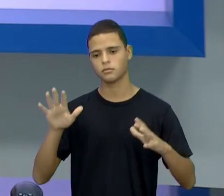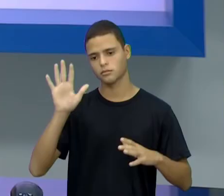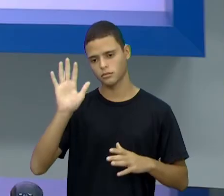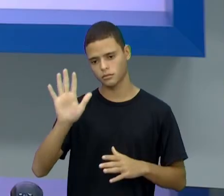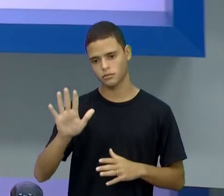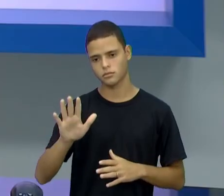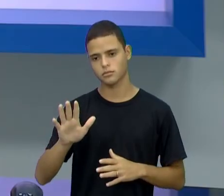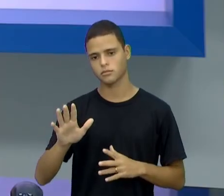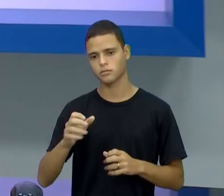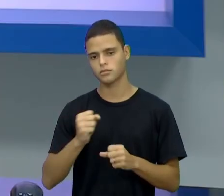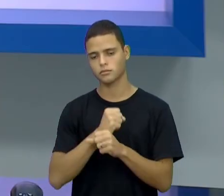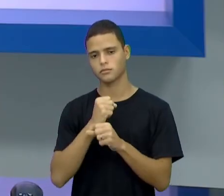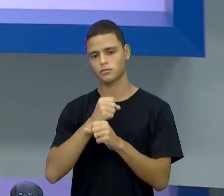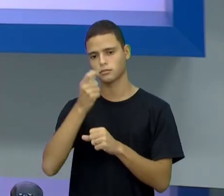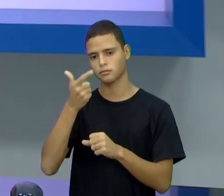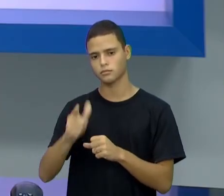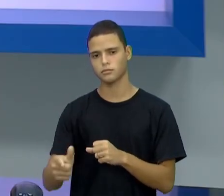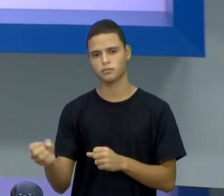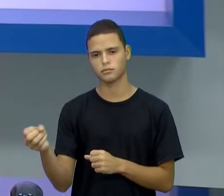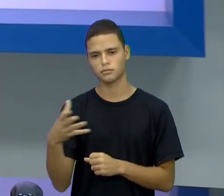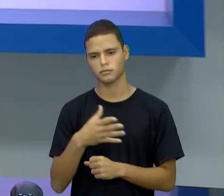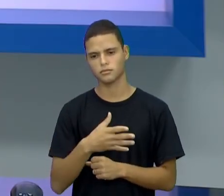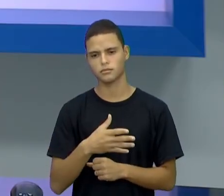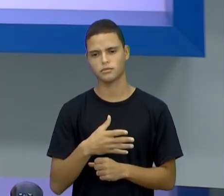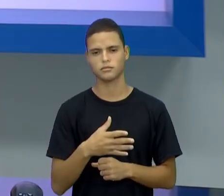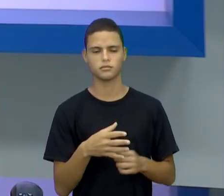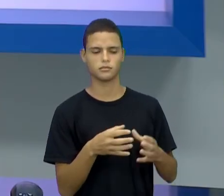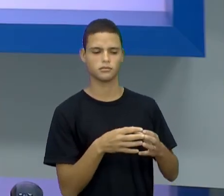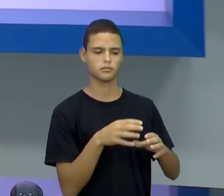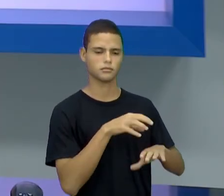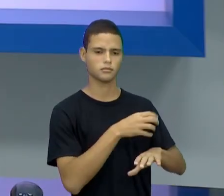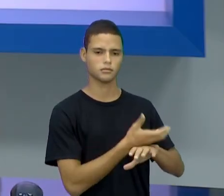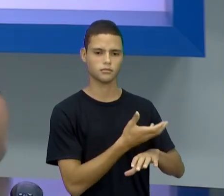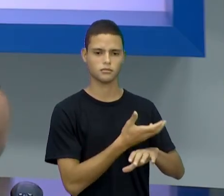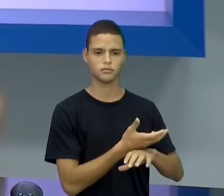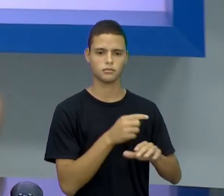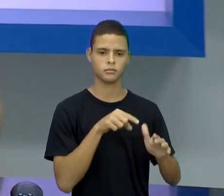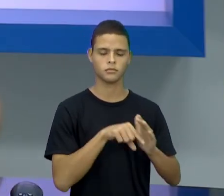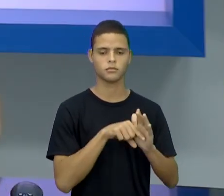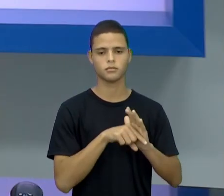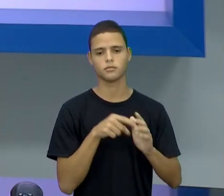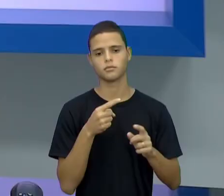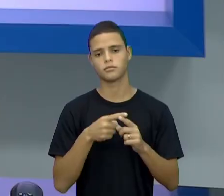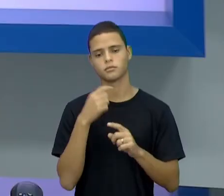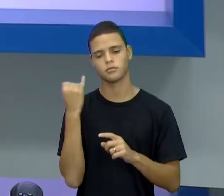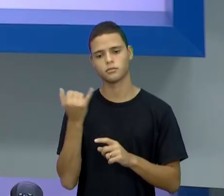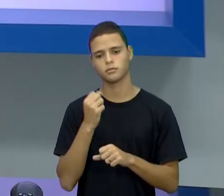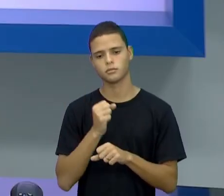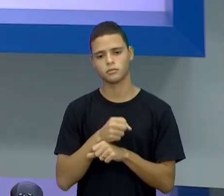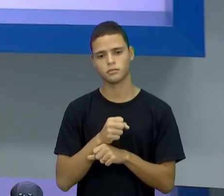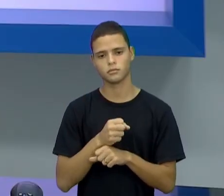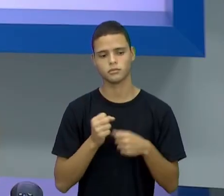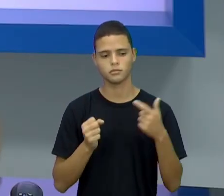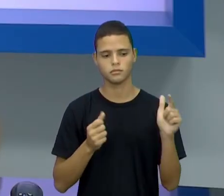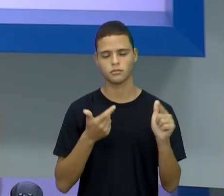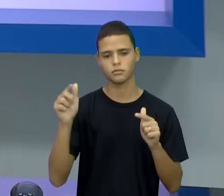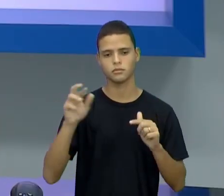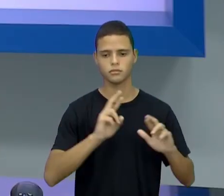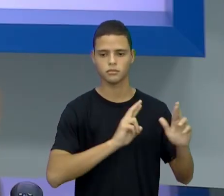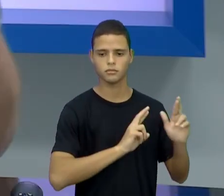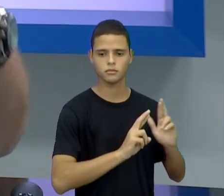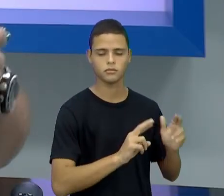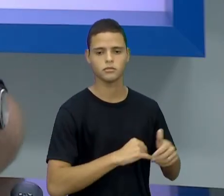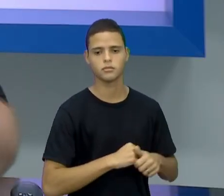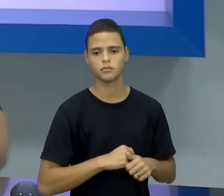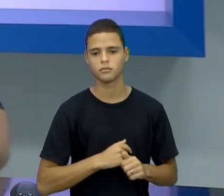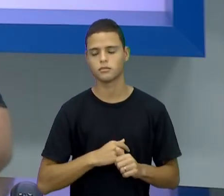já inauguraram aí a nova base científica na Antártica, porque é importante, porque é uma outra relação, né,